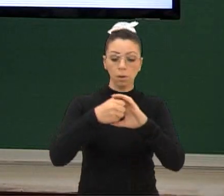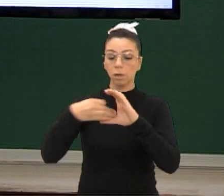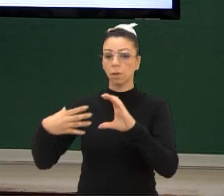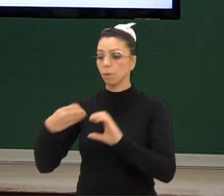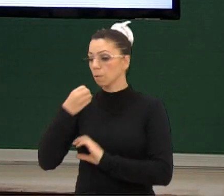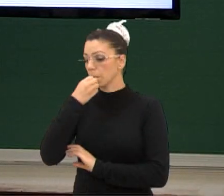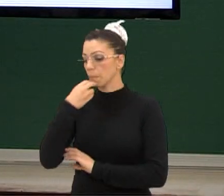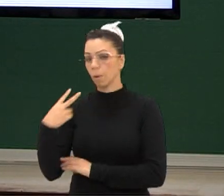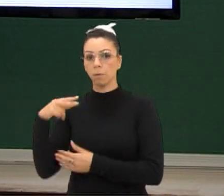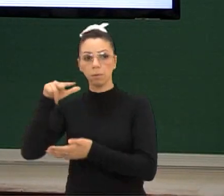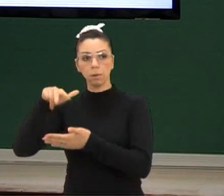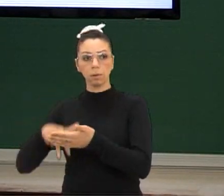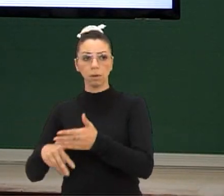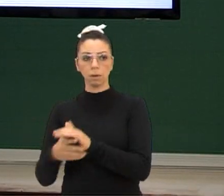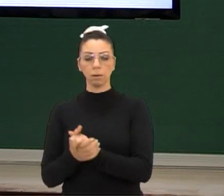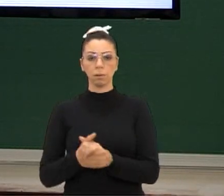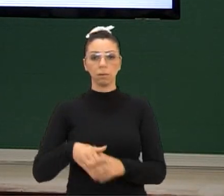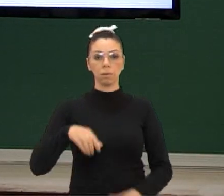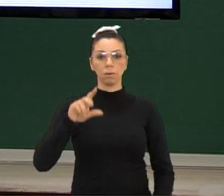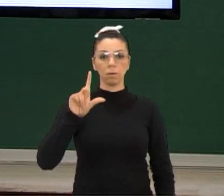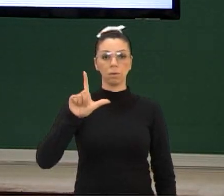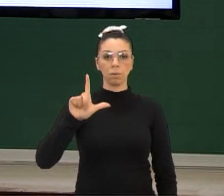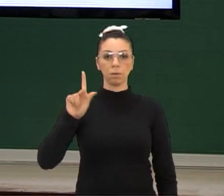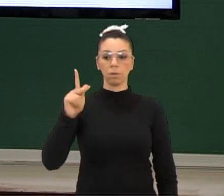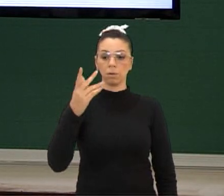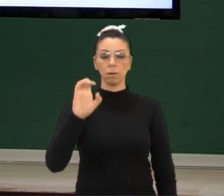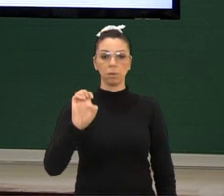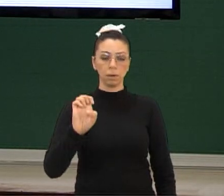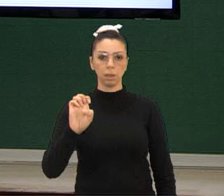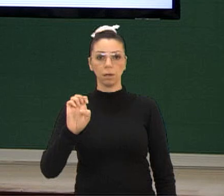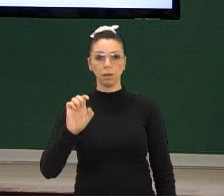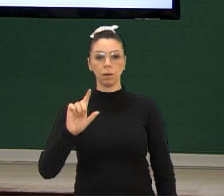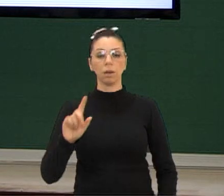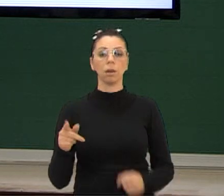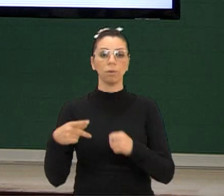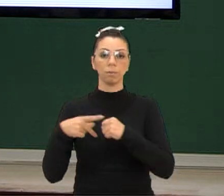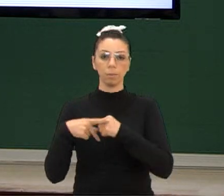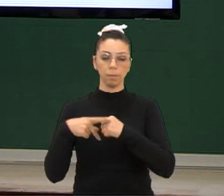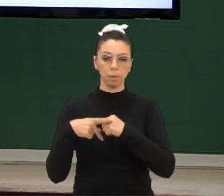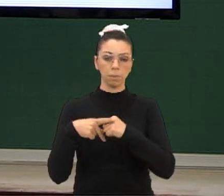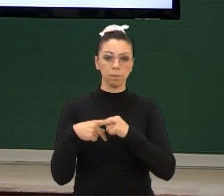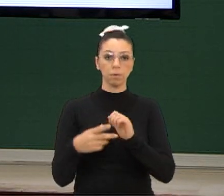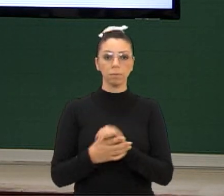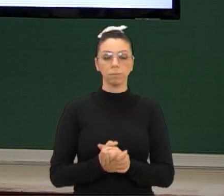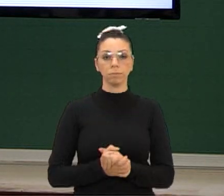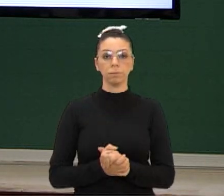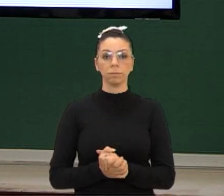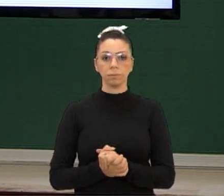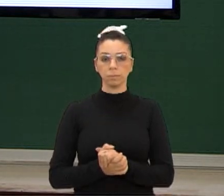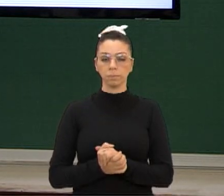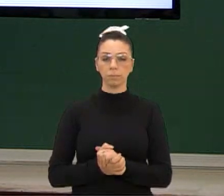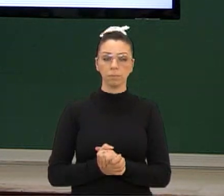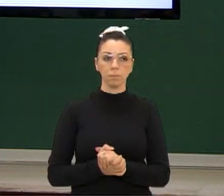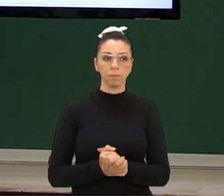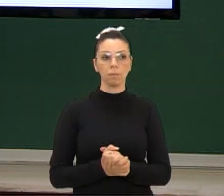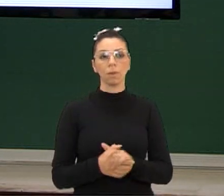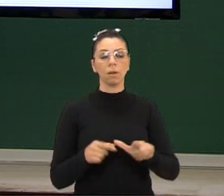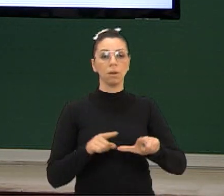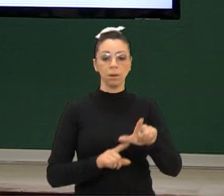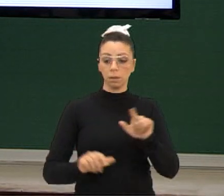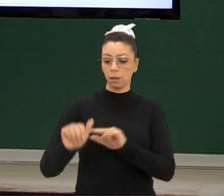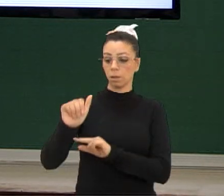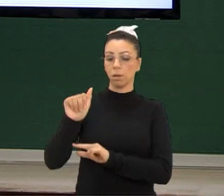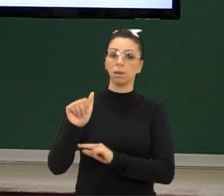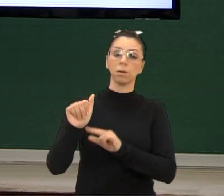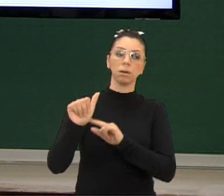quem? Desse lhe aqui, que é esse pronome da terceira pessoa ali, do ele, certo? Na letra A,